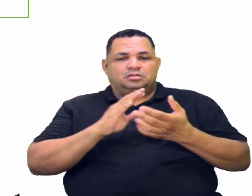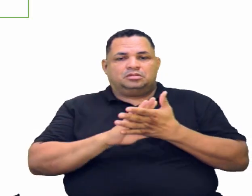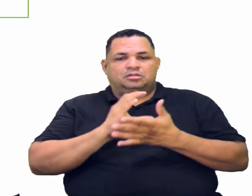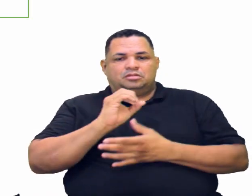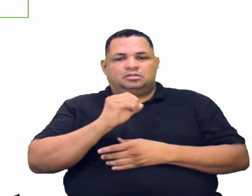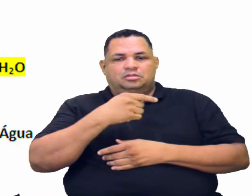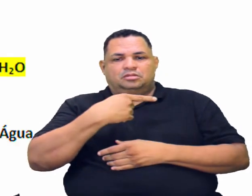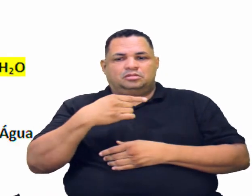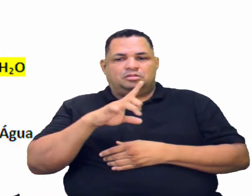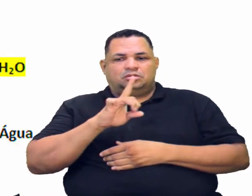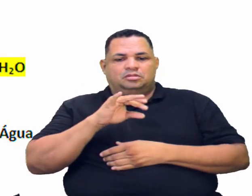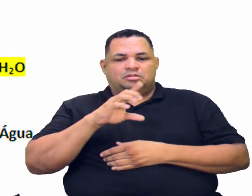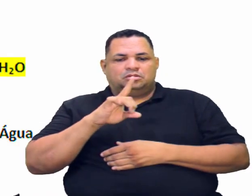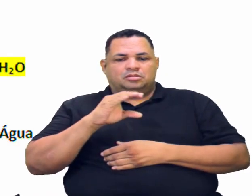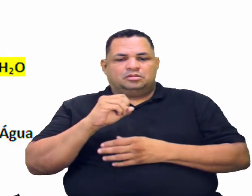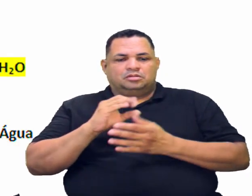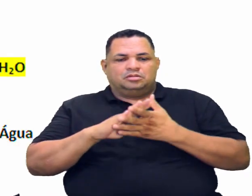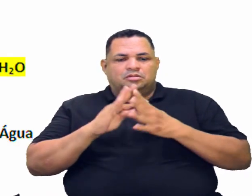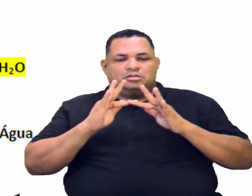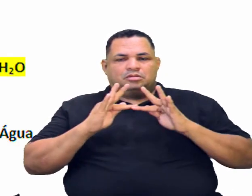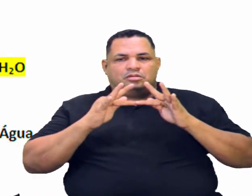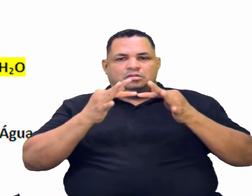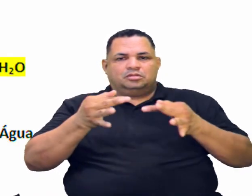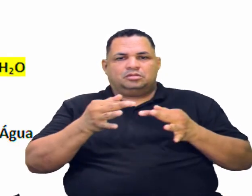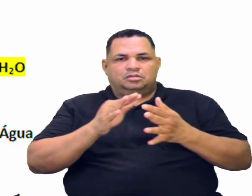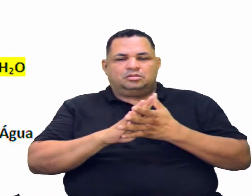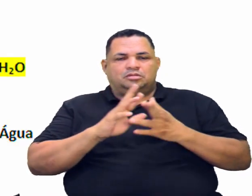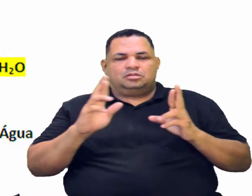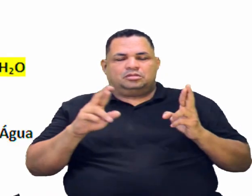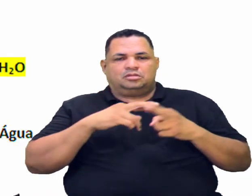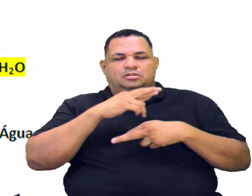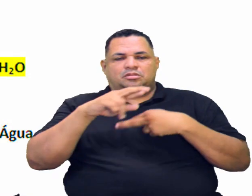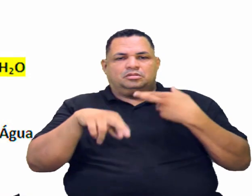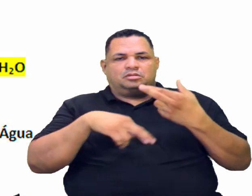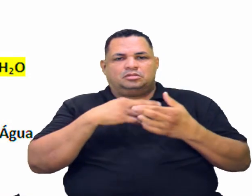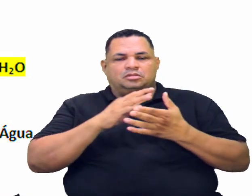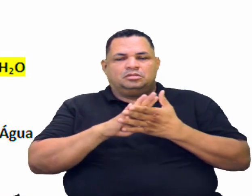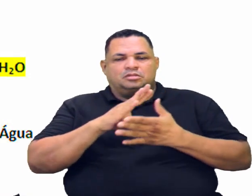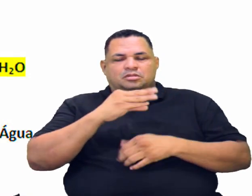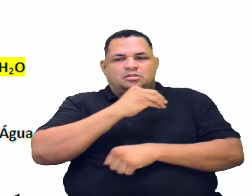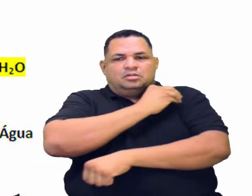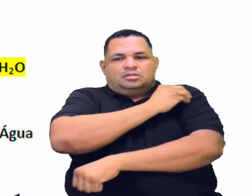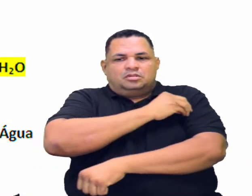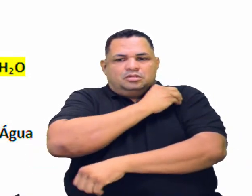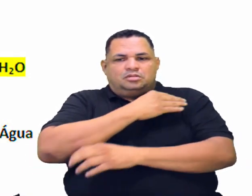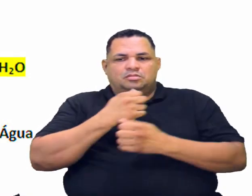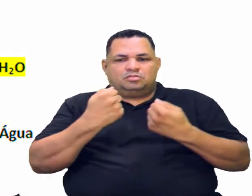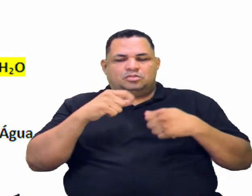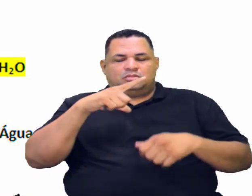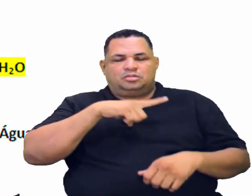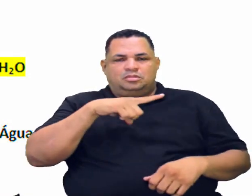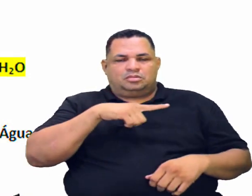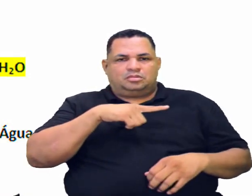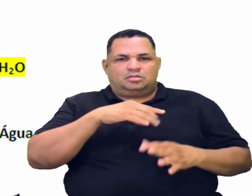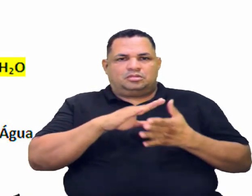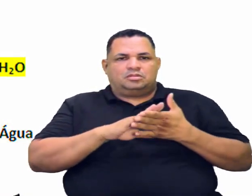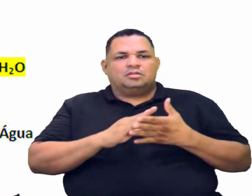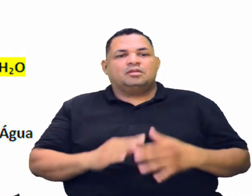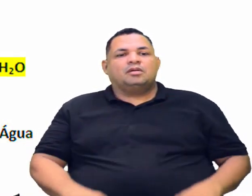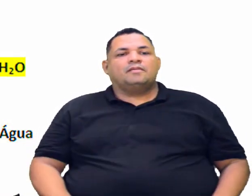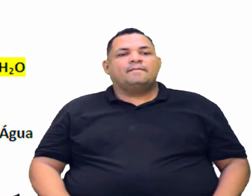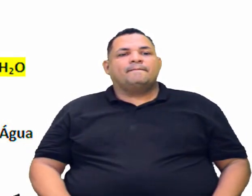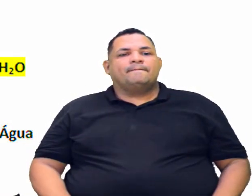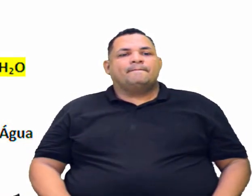oxidação. E para finalizar, as reações em que os álcools podem sofrer, a gente tem aqui, ó,